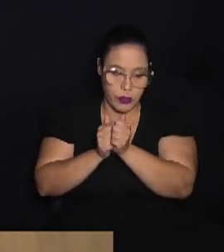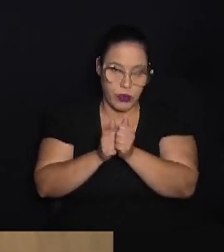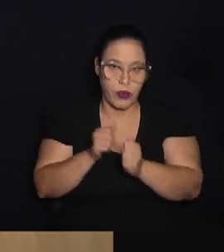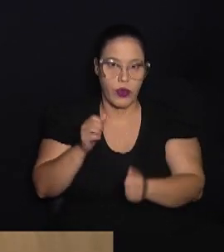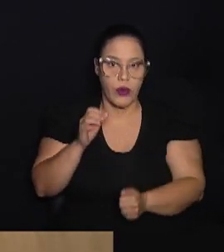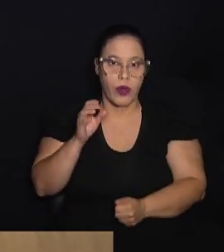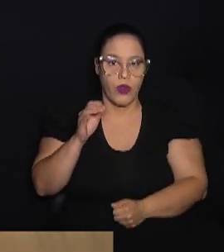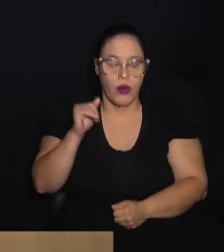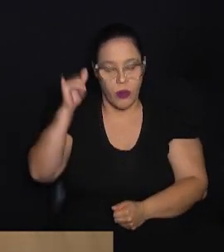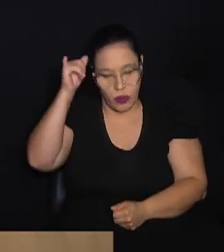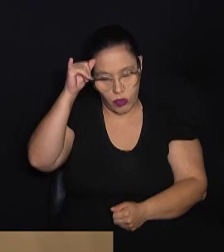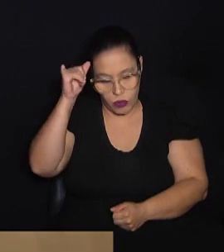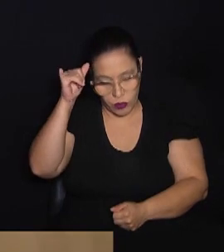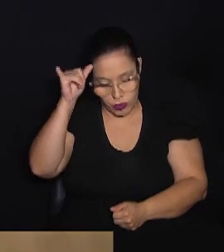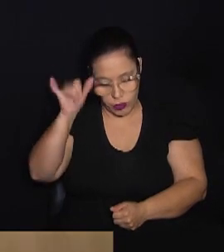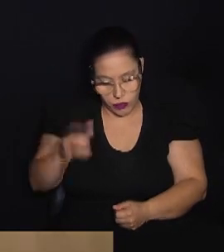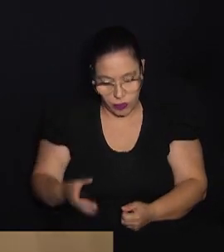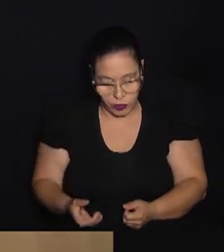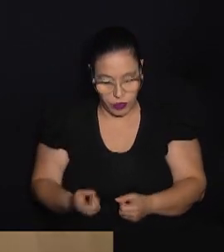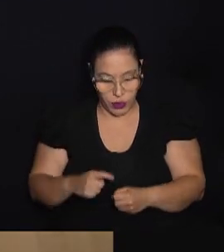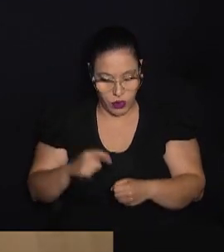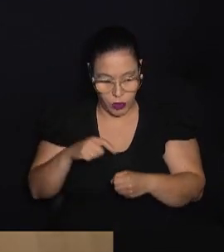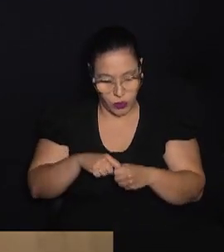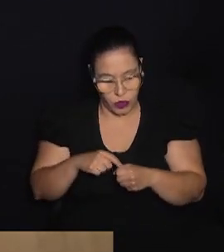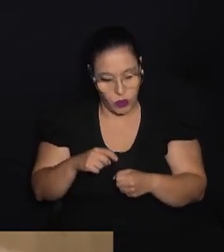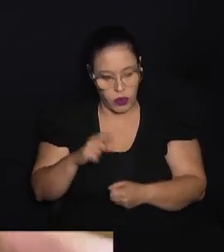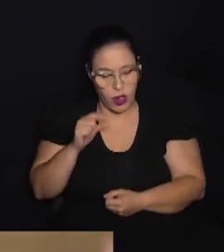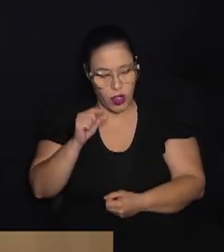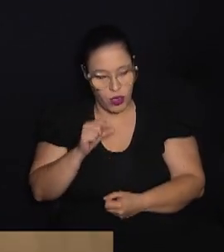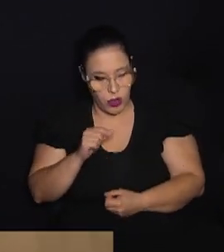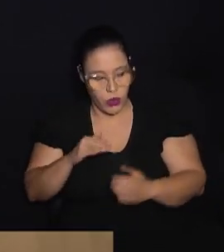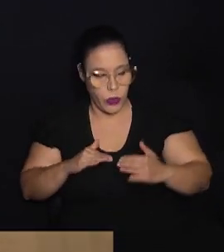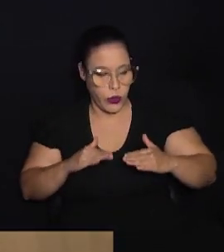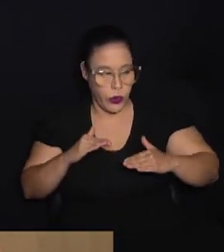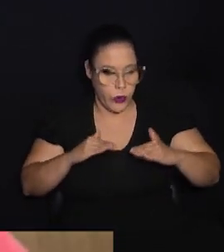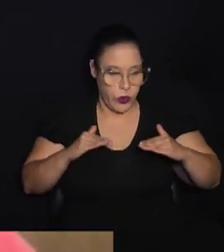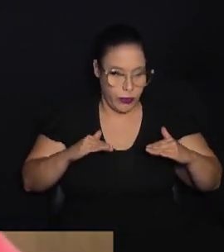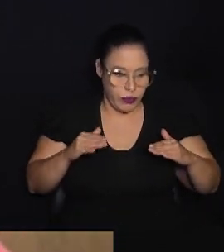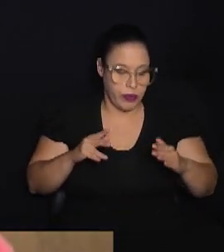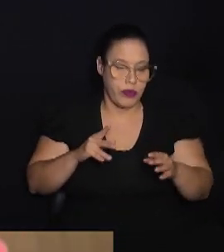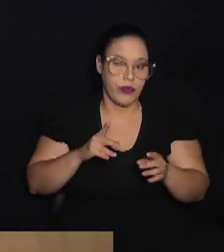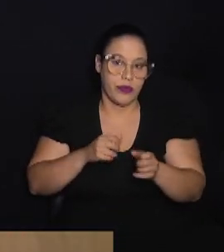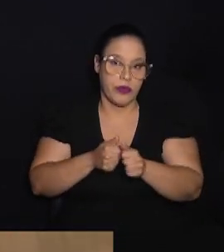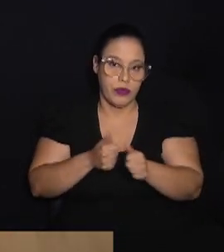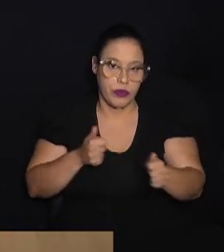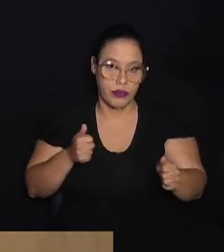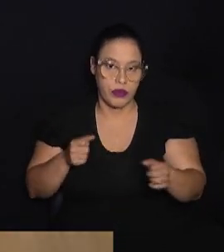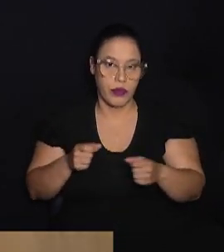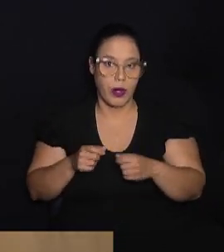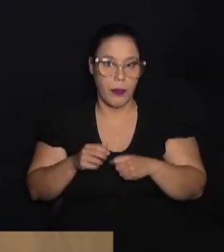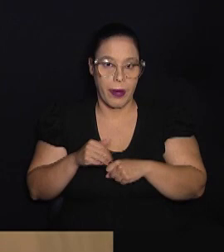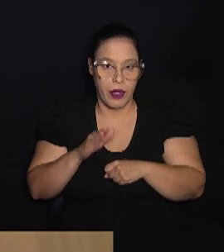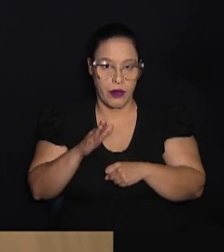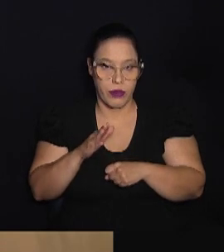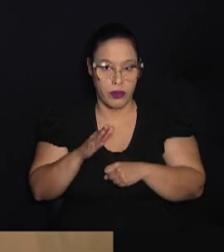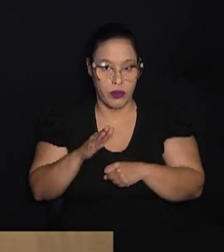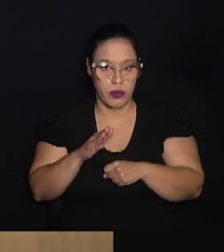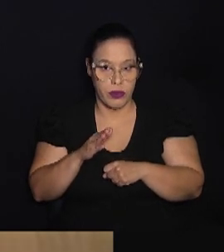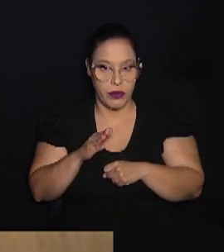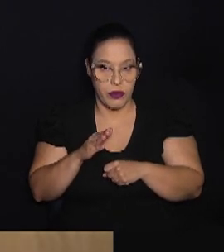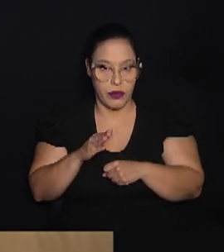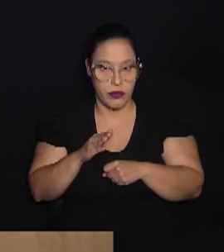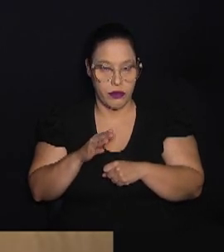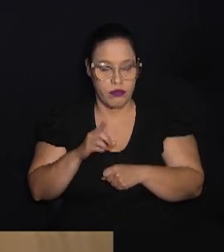a detecção, a chance de recidiva é muito menor, esse espaçamento das visitas pode ser maior. Quando a paciente tem um tumor de mais